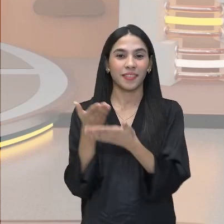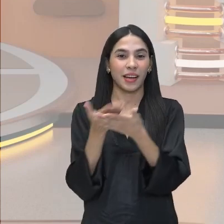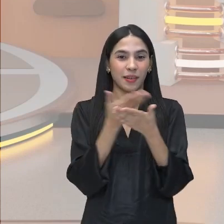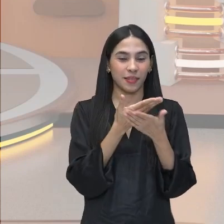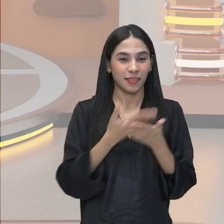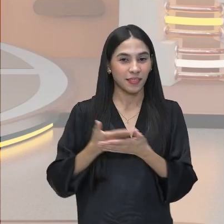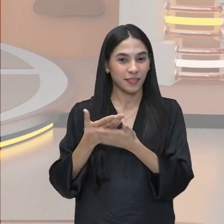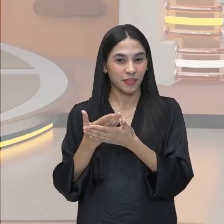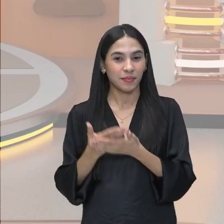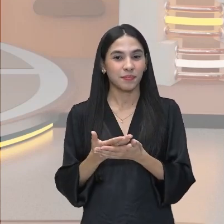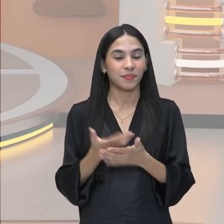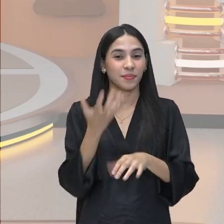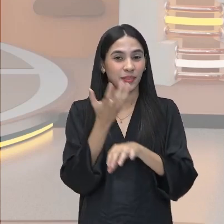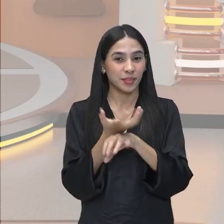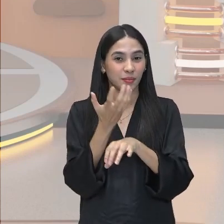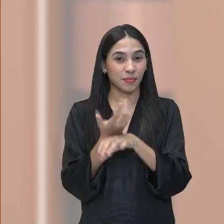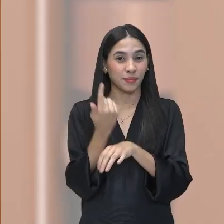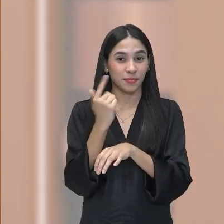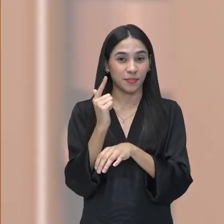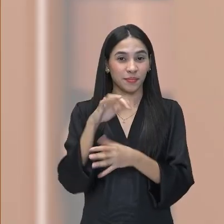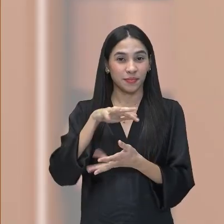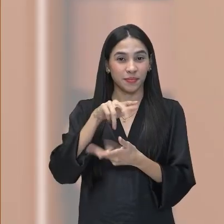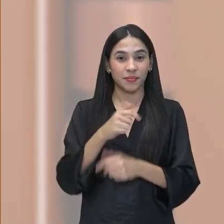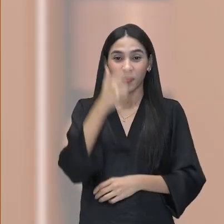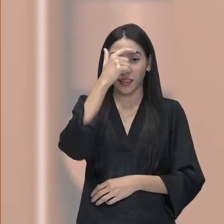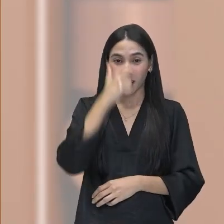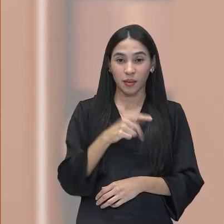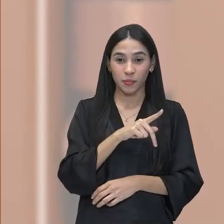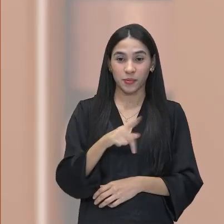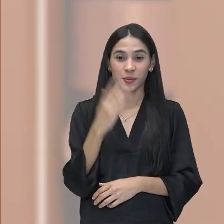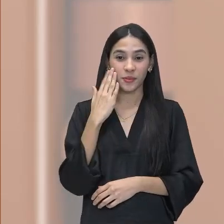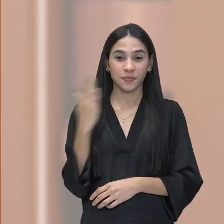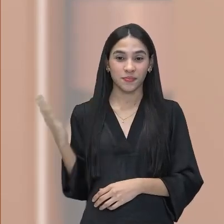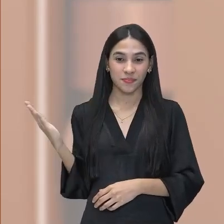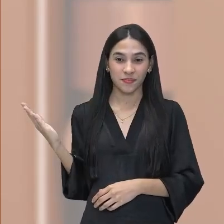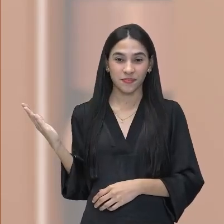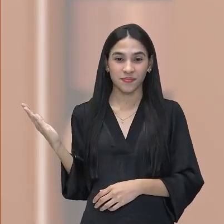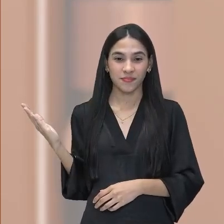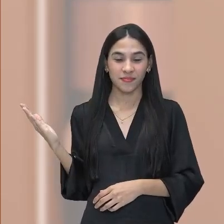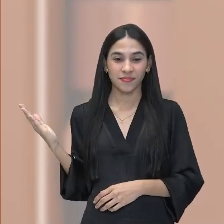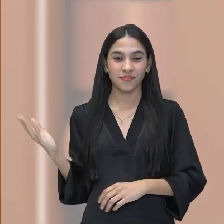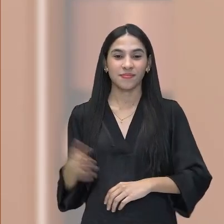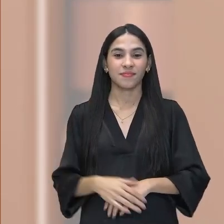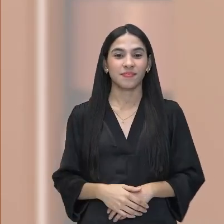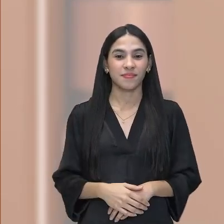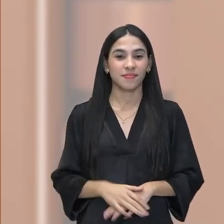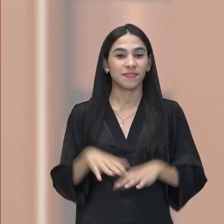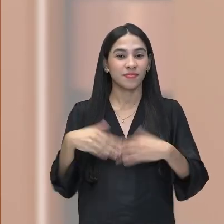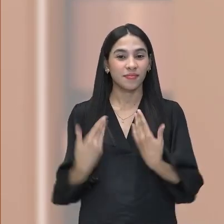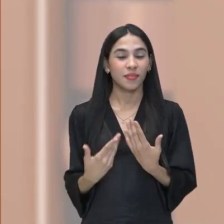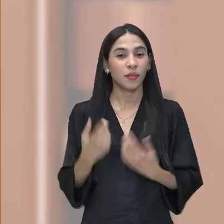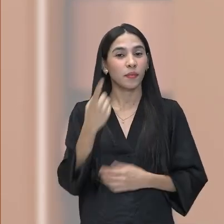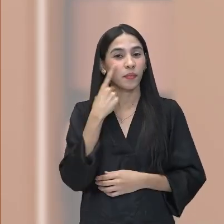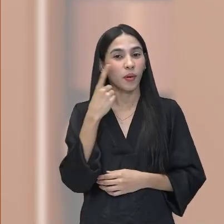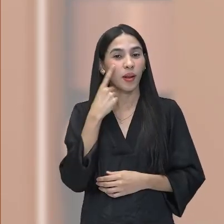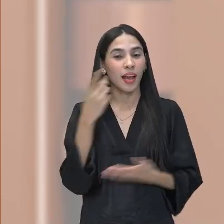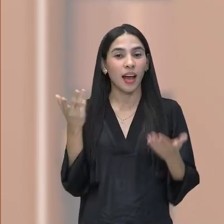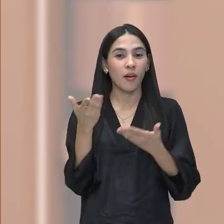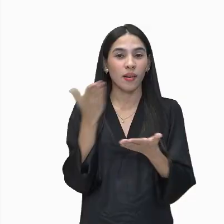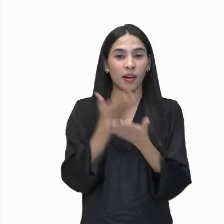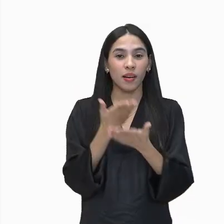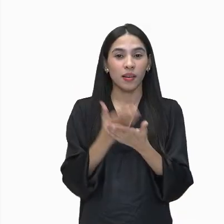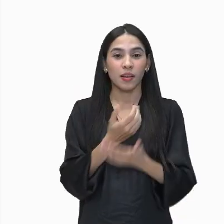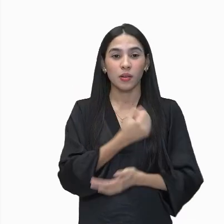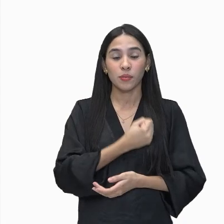aula do nosso componente de Geografia. Eu sou a professora Sandréia Cascais. Então a gente vai dar uma olhada na nossa aula de